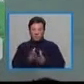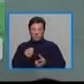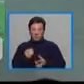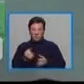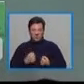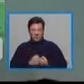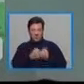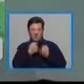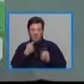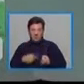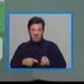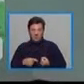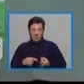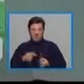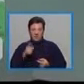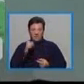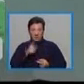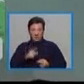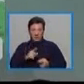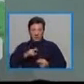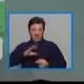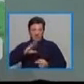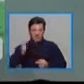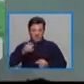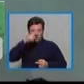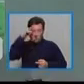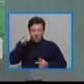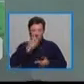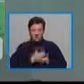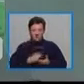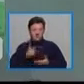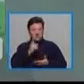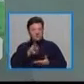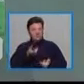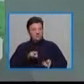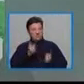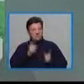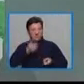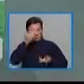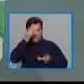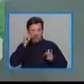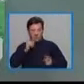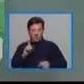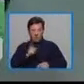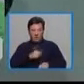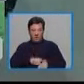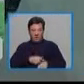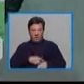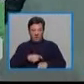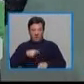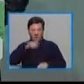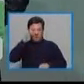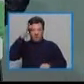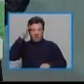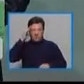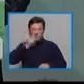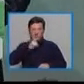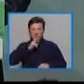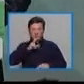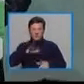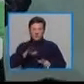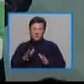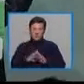extremamente adversas. São as mais difíceis desde o advento da democracia. Não é hora de imaginar